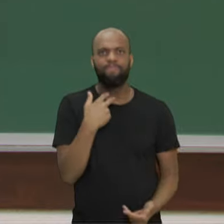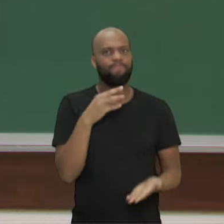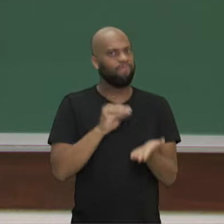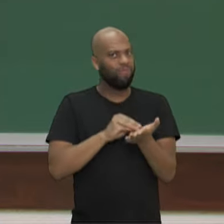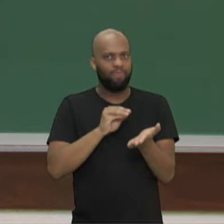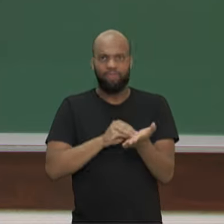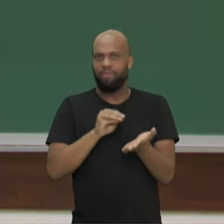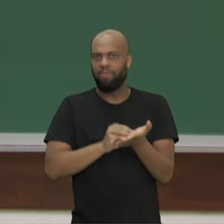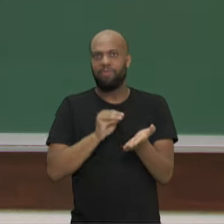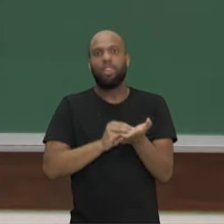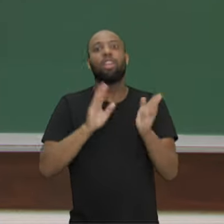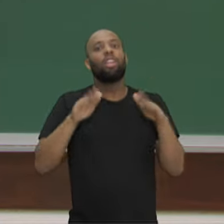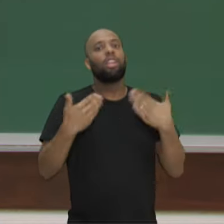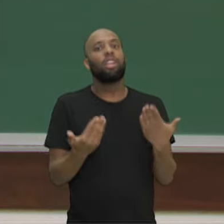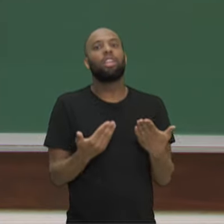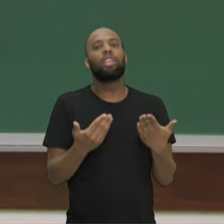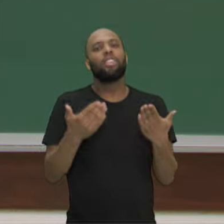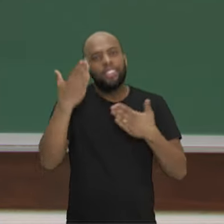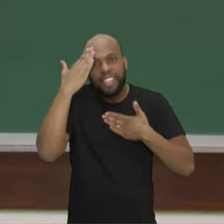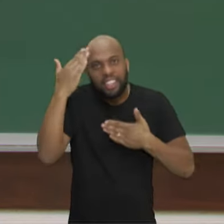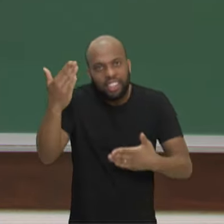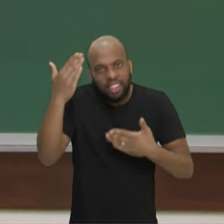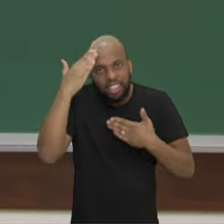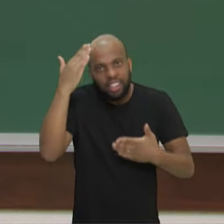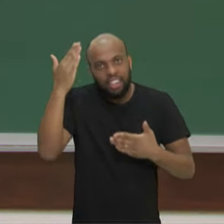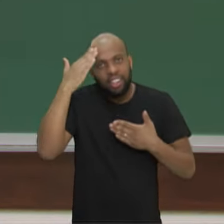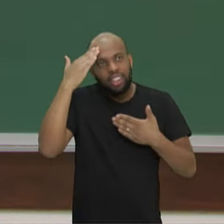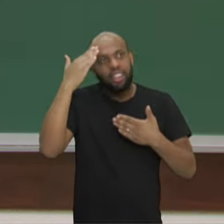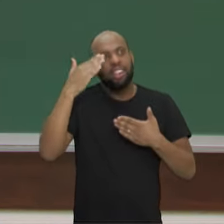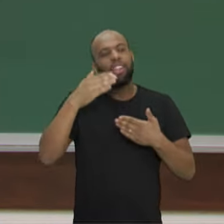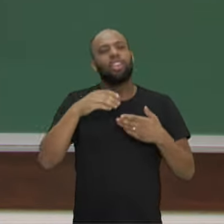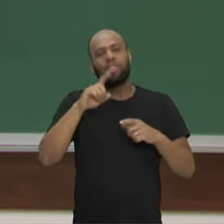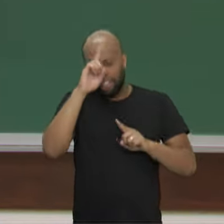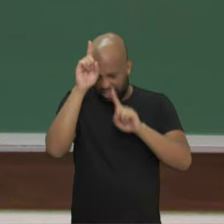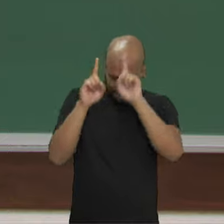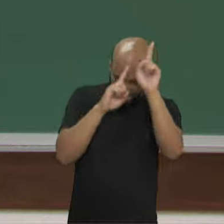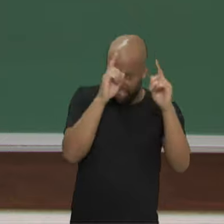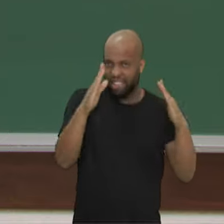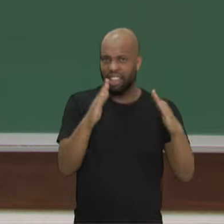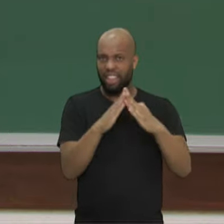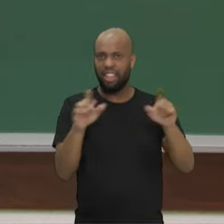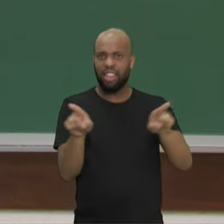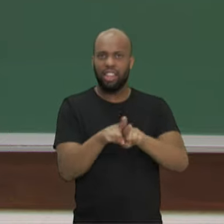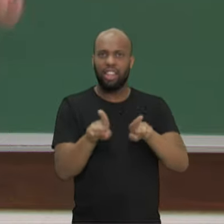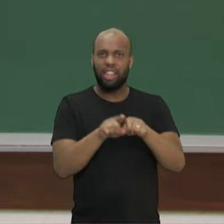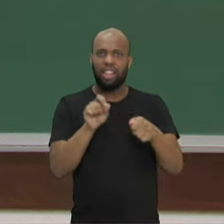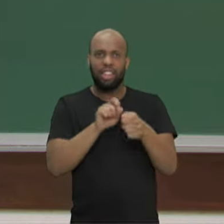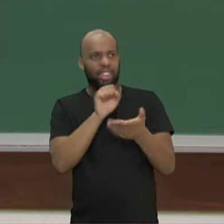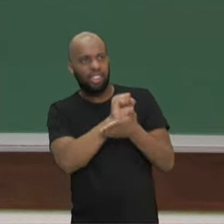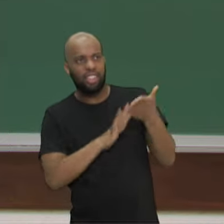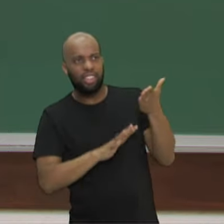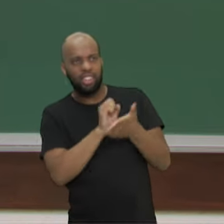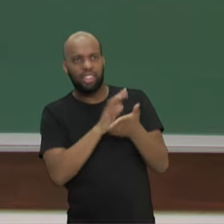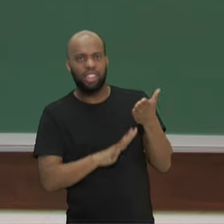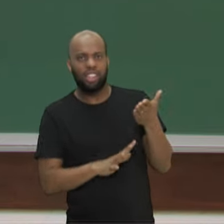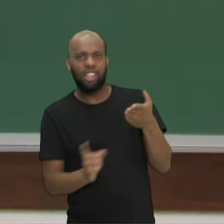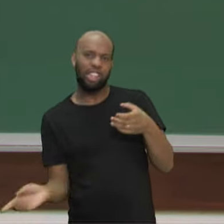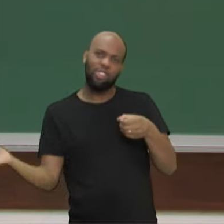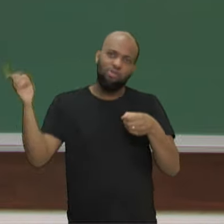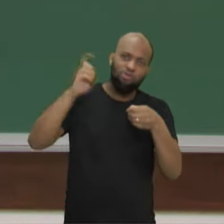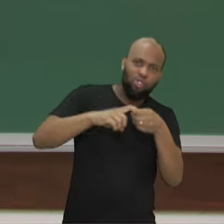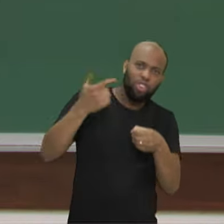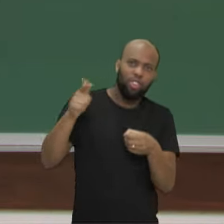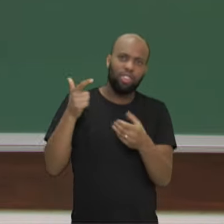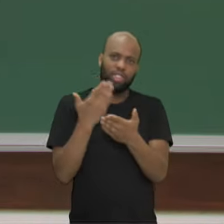não é? Então, muito obrigado, testem, criem, façam as atividades e logo estaremos